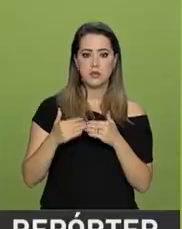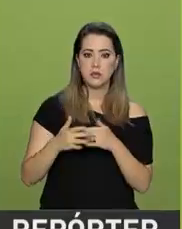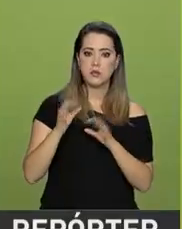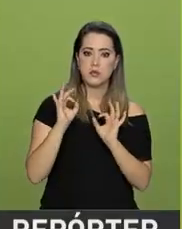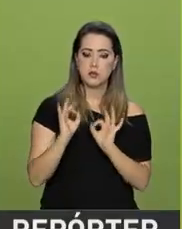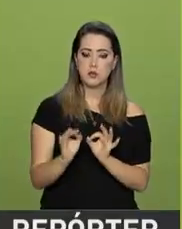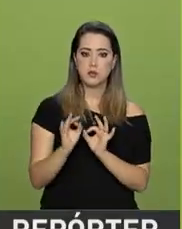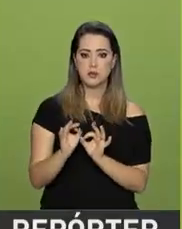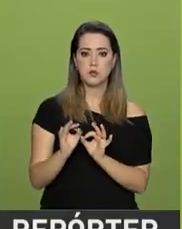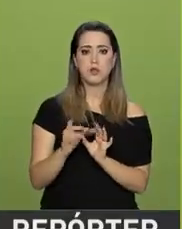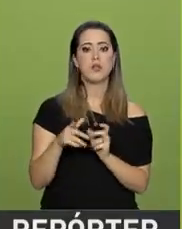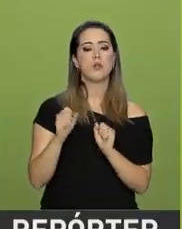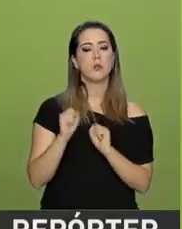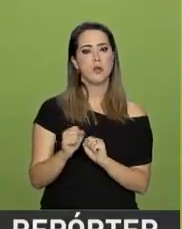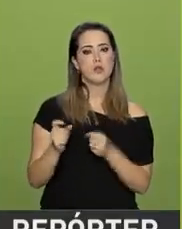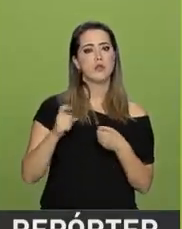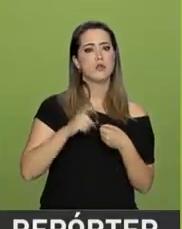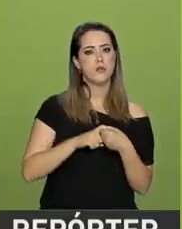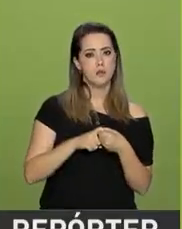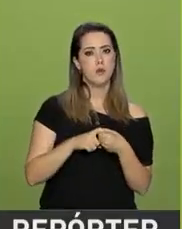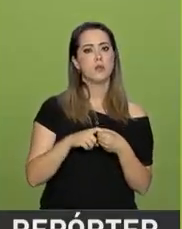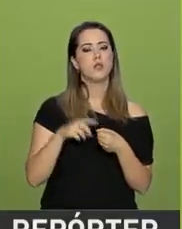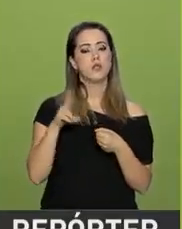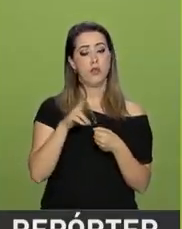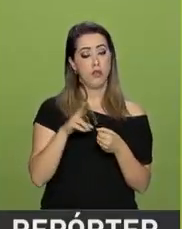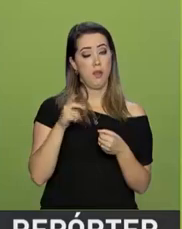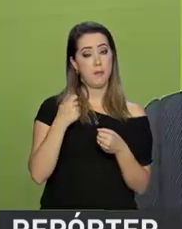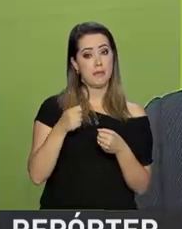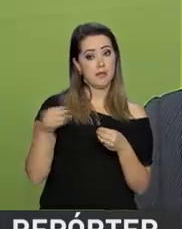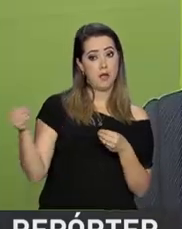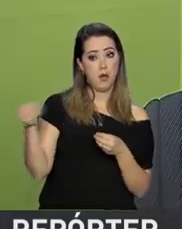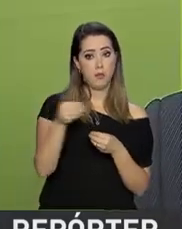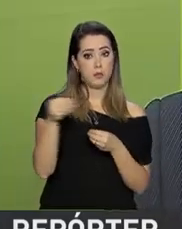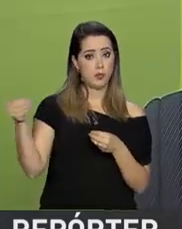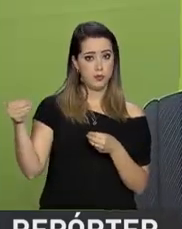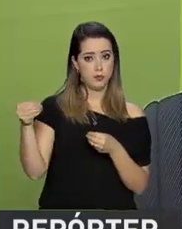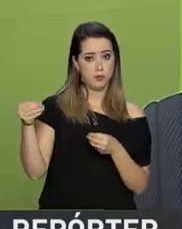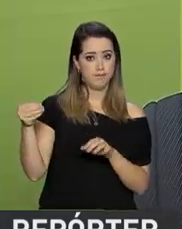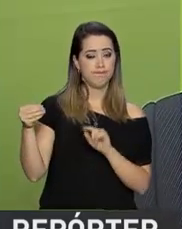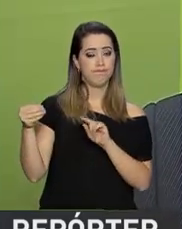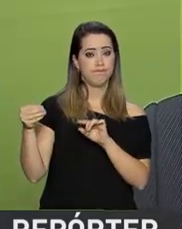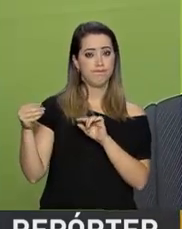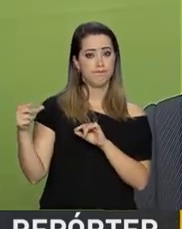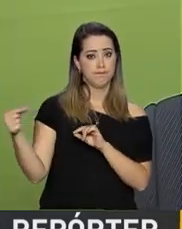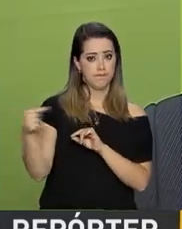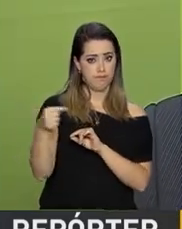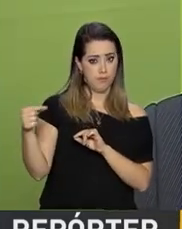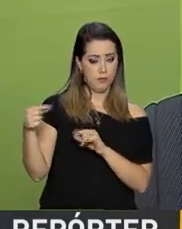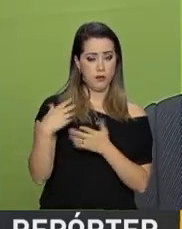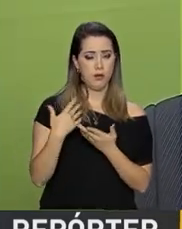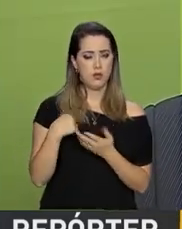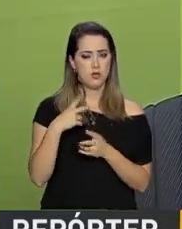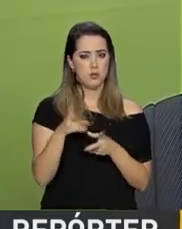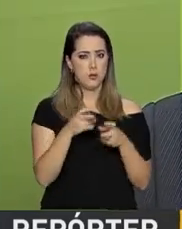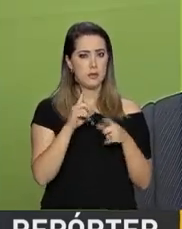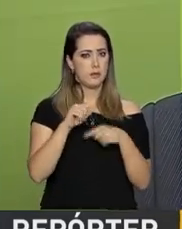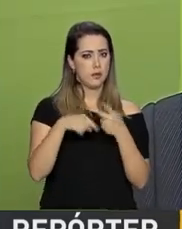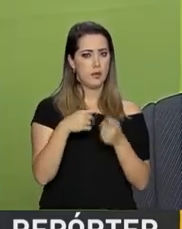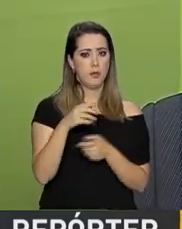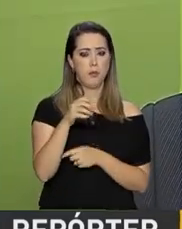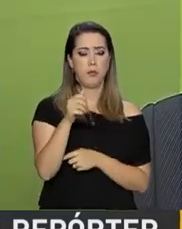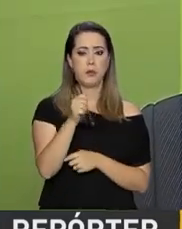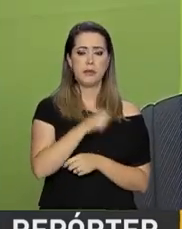funcionando, a operadora poderá voltar a cobrar pelas ligações. A gente vai fazer uma nova aferição no final de agosto